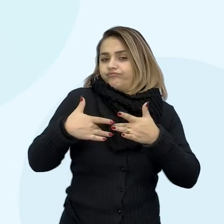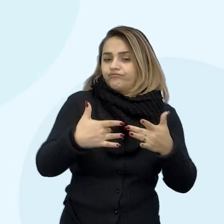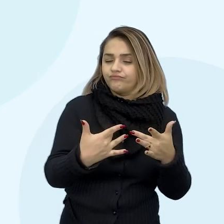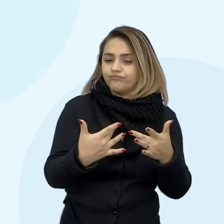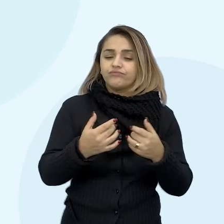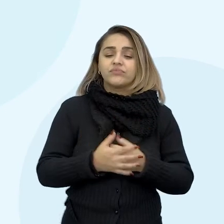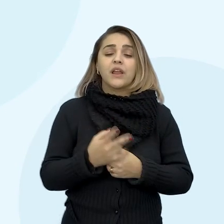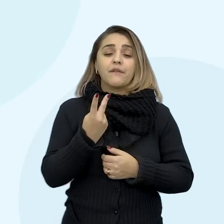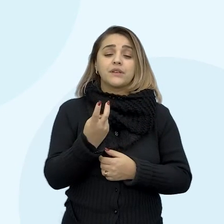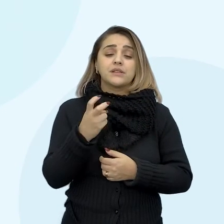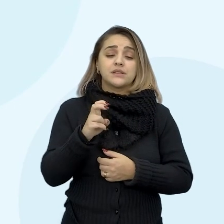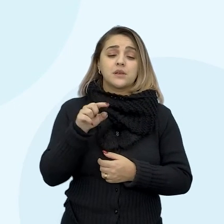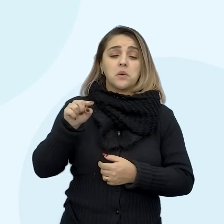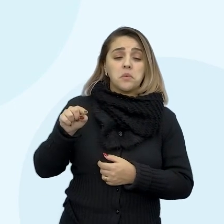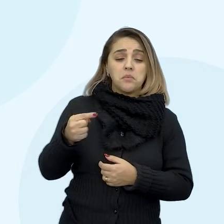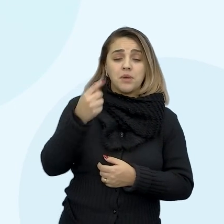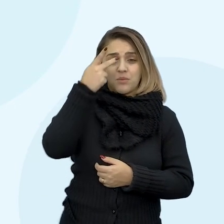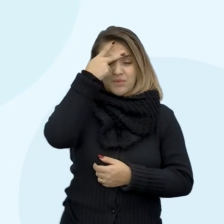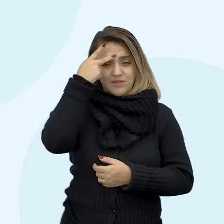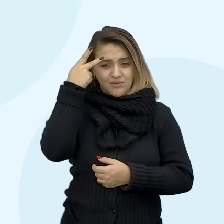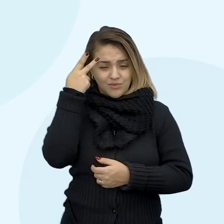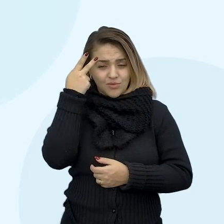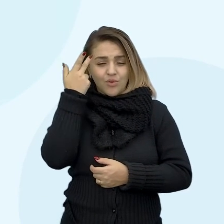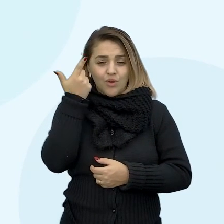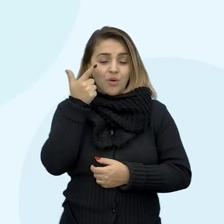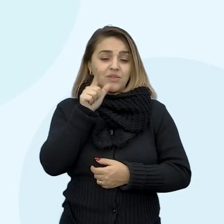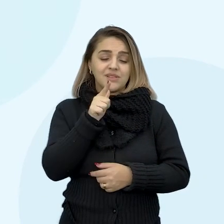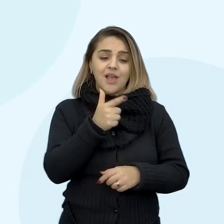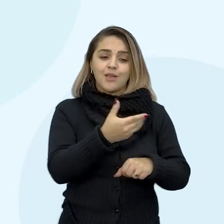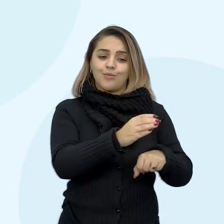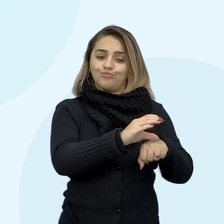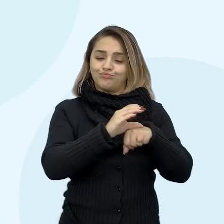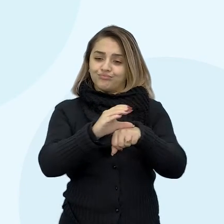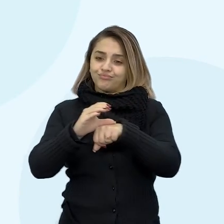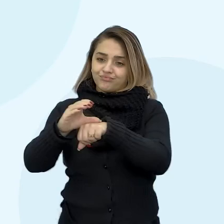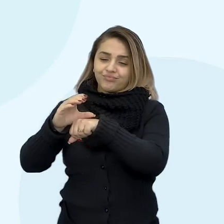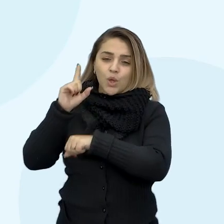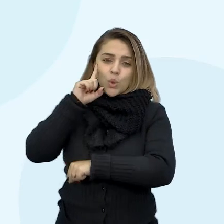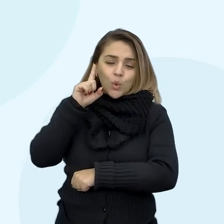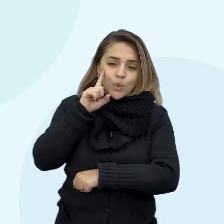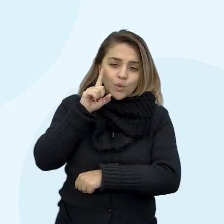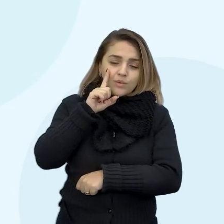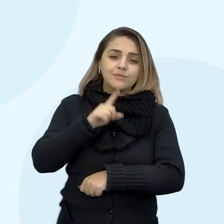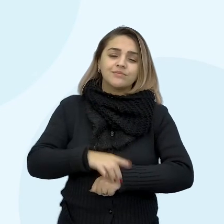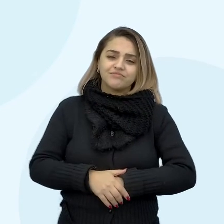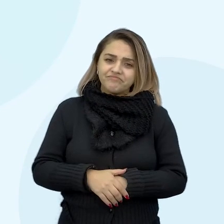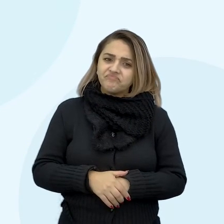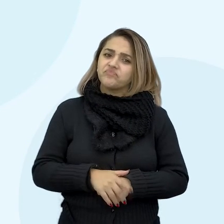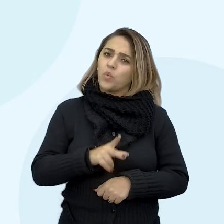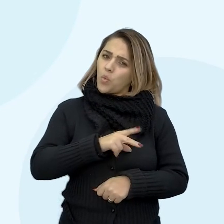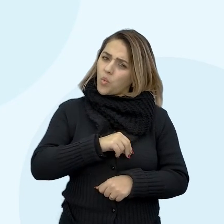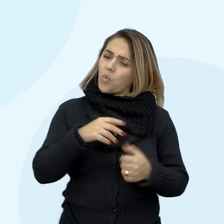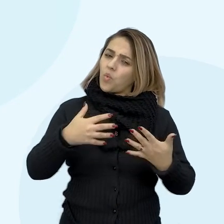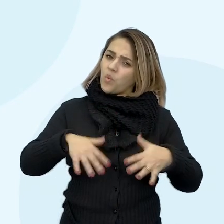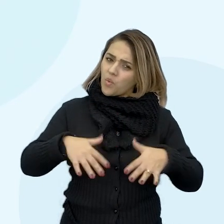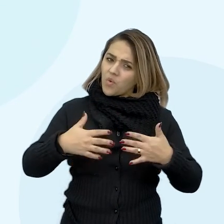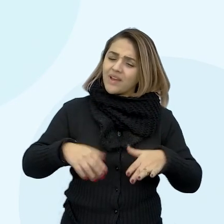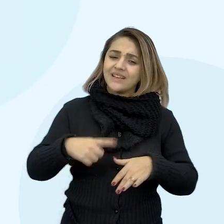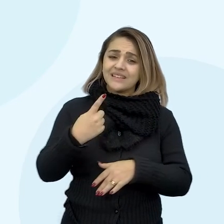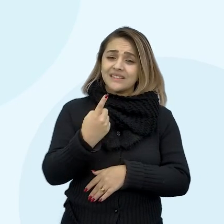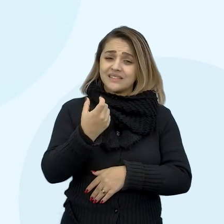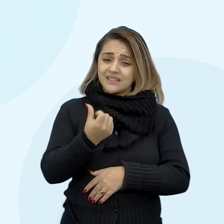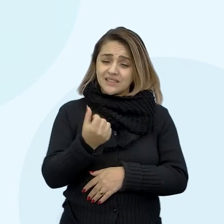mil pessoas são beneficiadas todos os dias. E olha, gente, que pancada! São